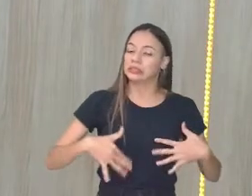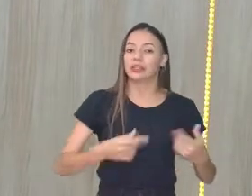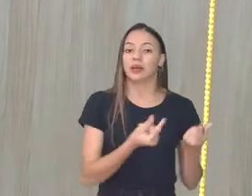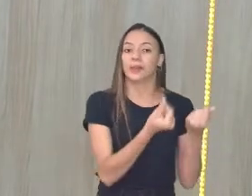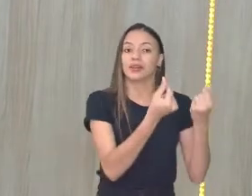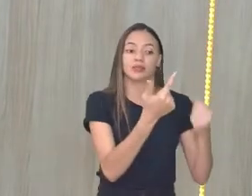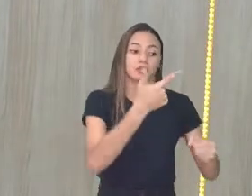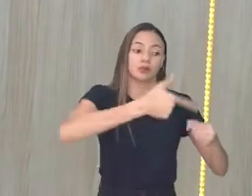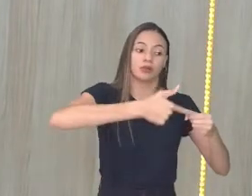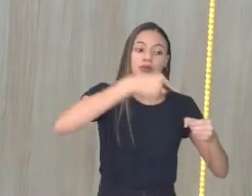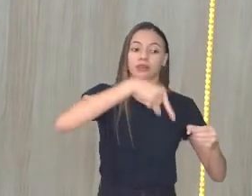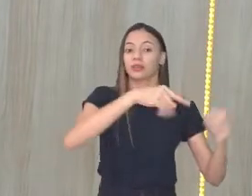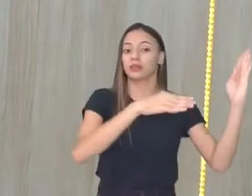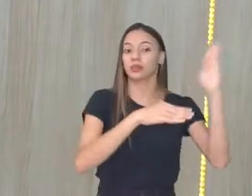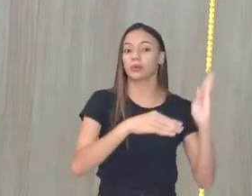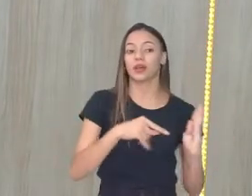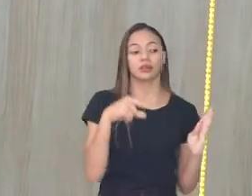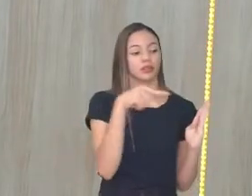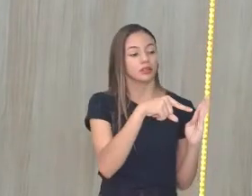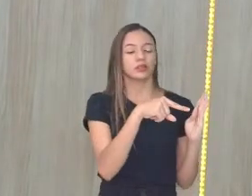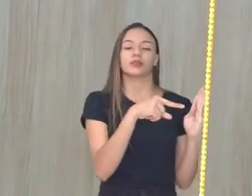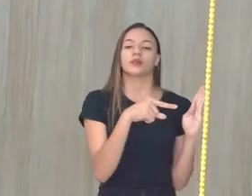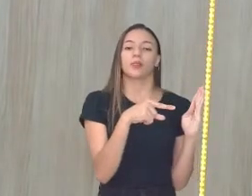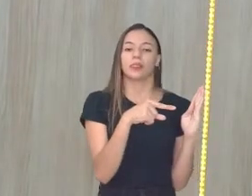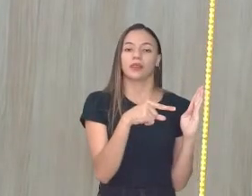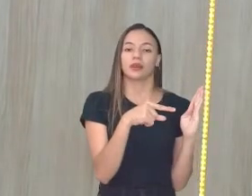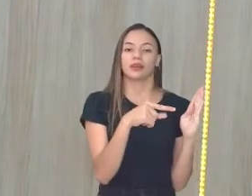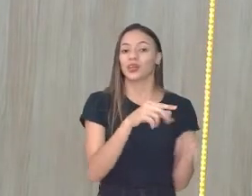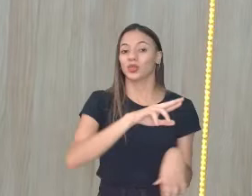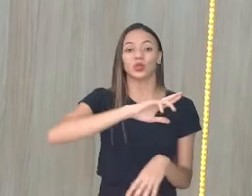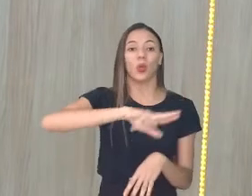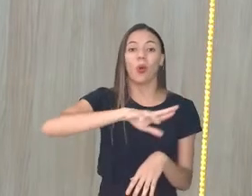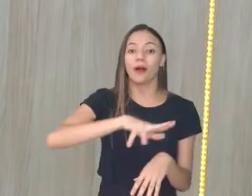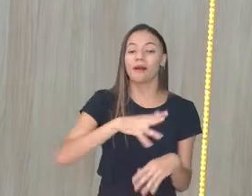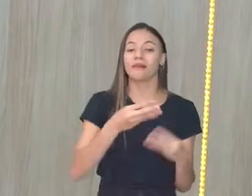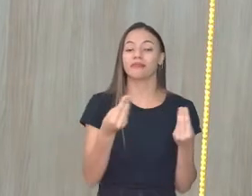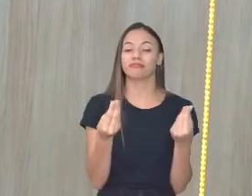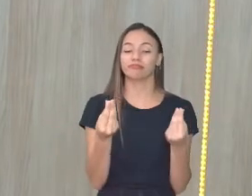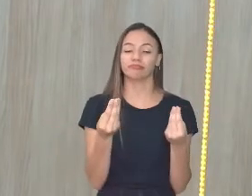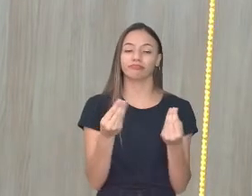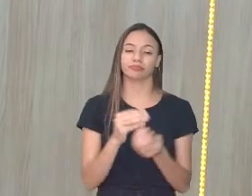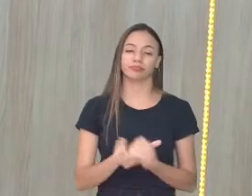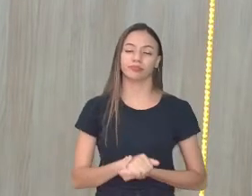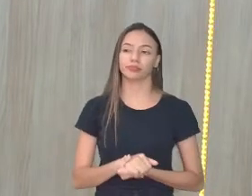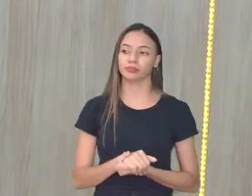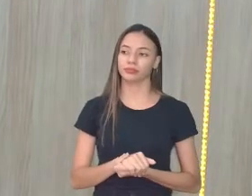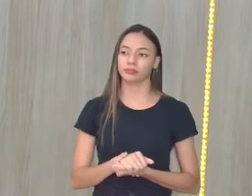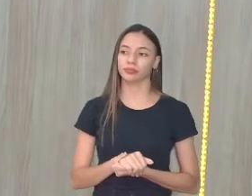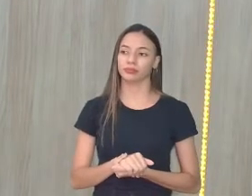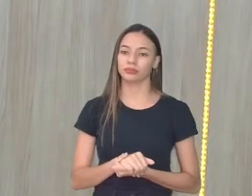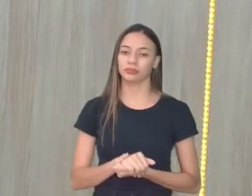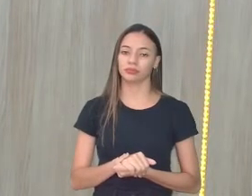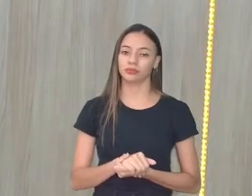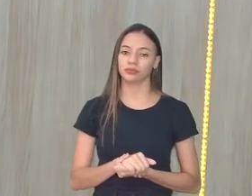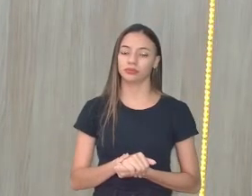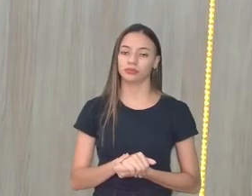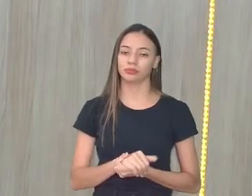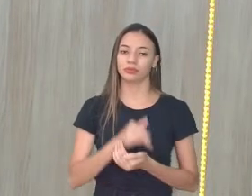combustível no Brasil, eles passam a ser não mais assim estabelecidos, né, com base